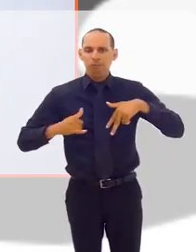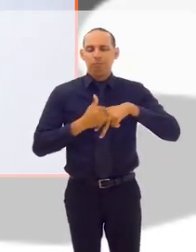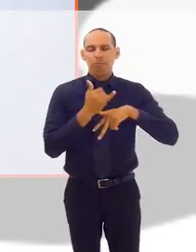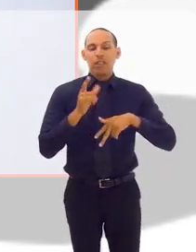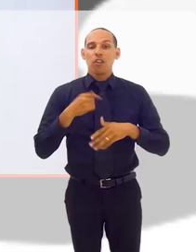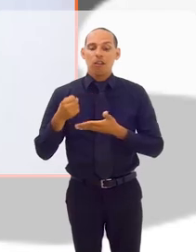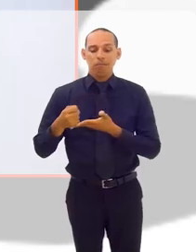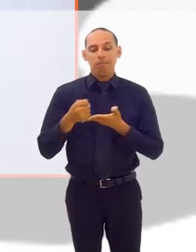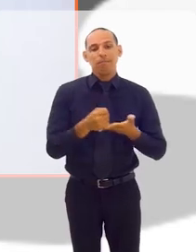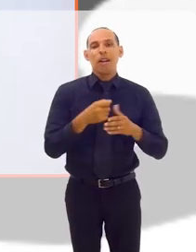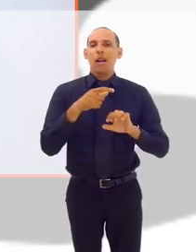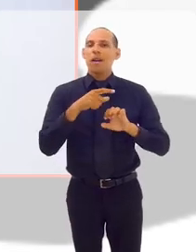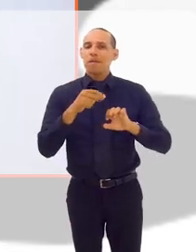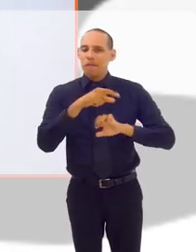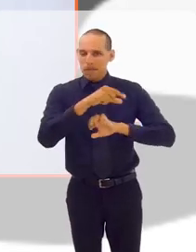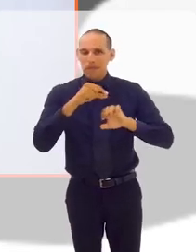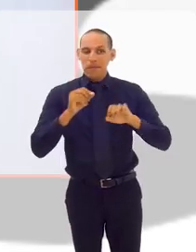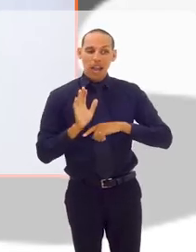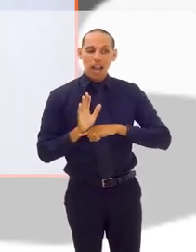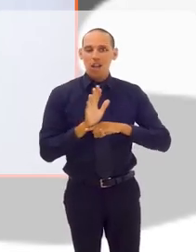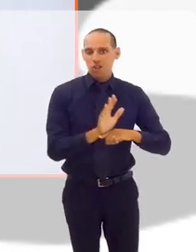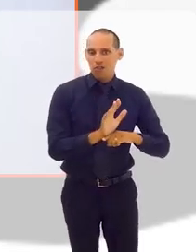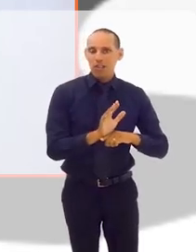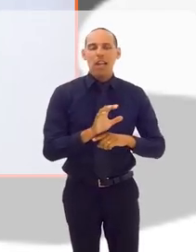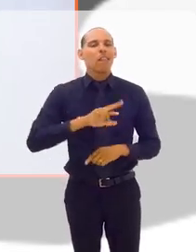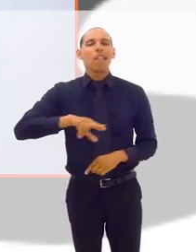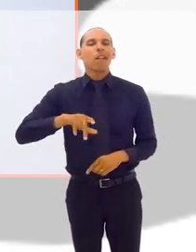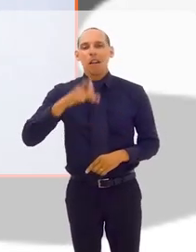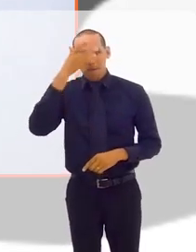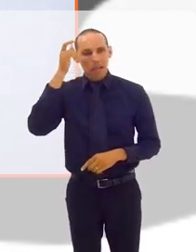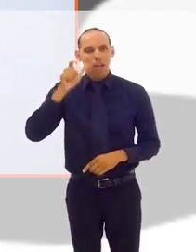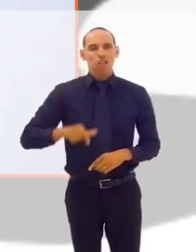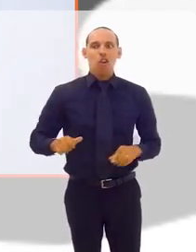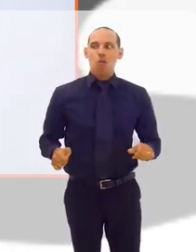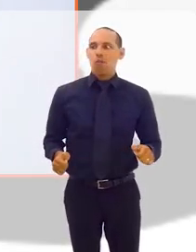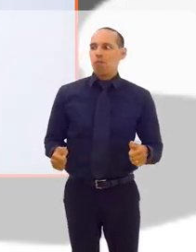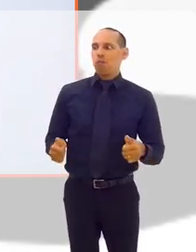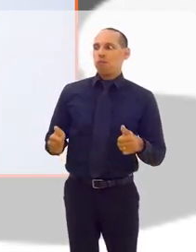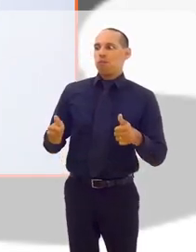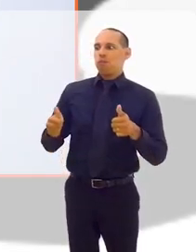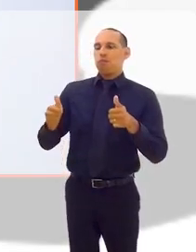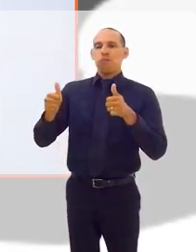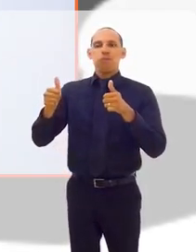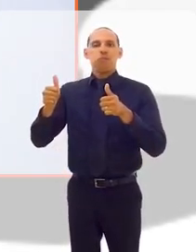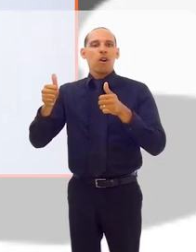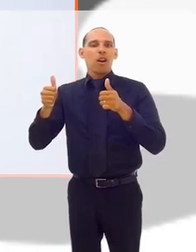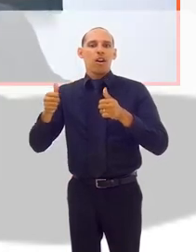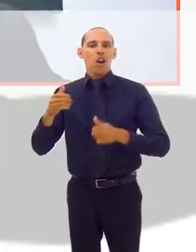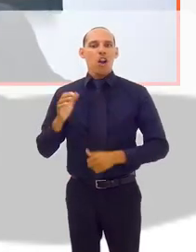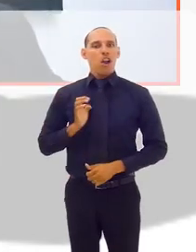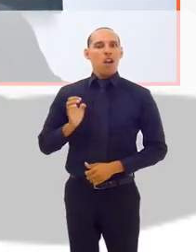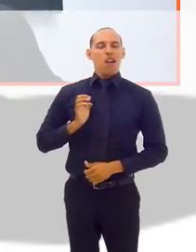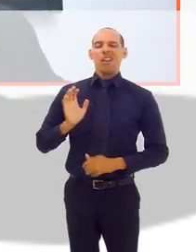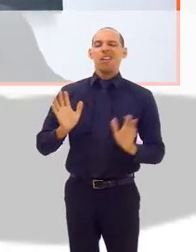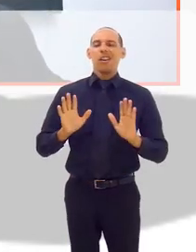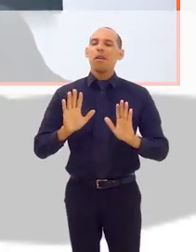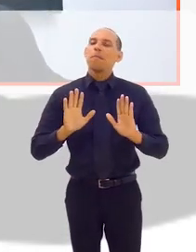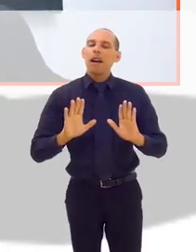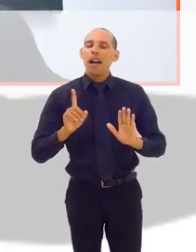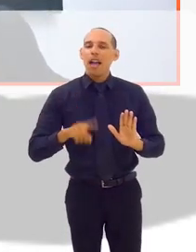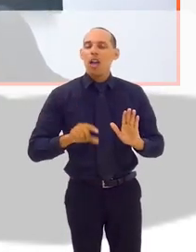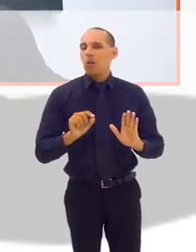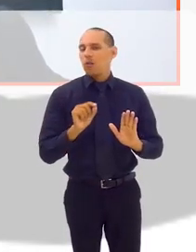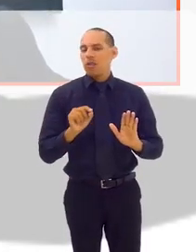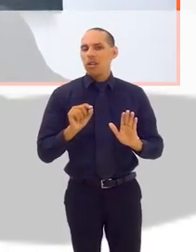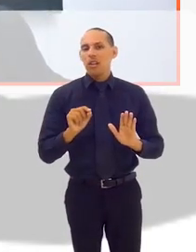projeto do empreendedorismo, porque isso também visa o empreendimento. Não estou falando aqui para a pessoa ficar milionária, ganhando milhões, ela pode até ganhar, mas